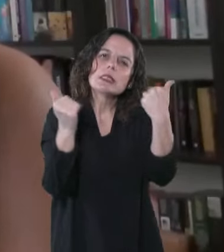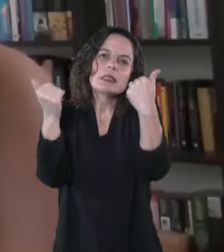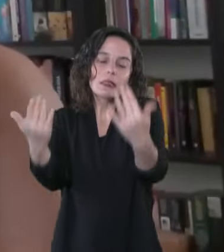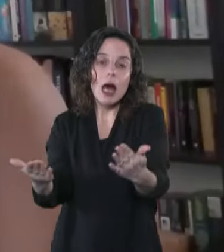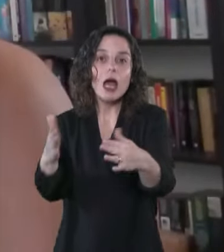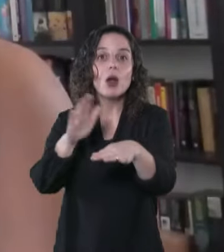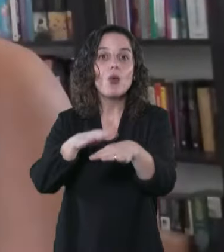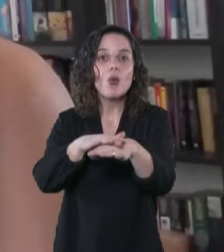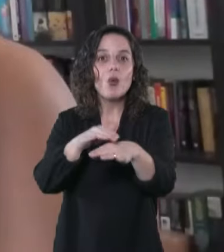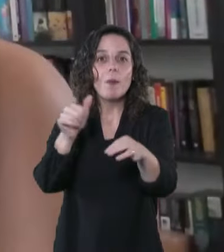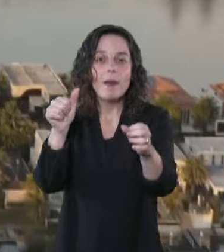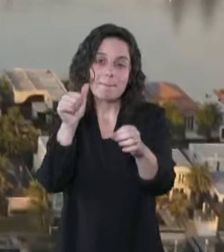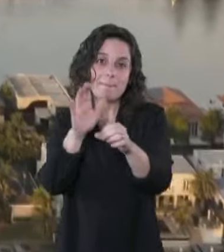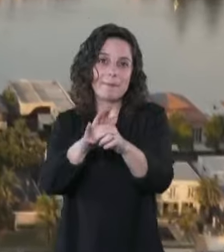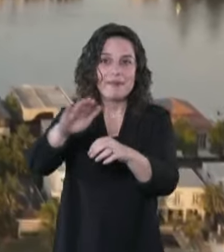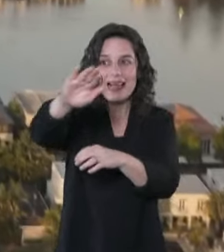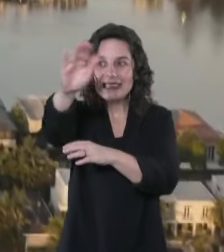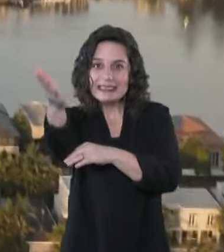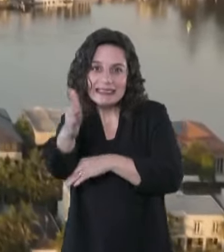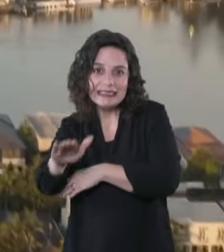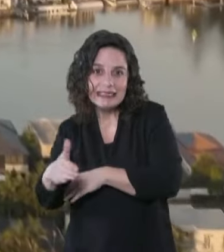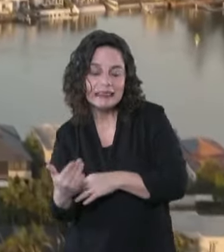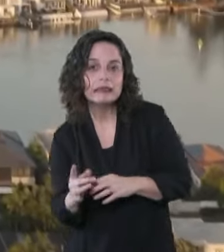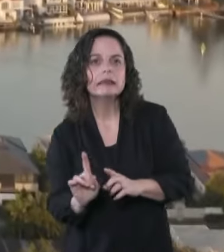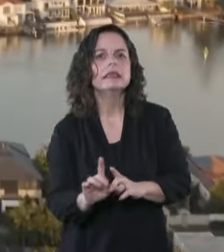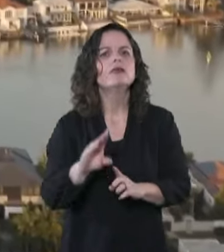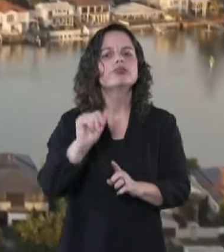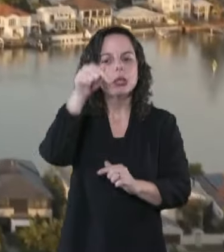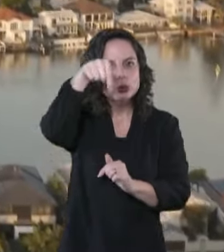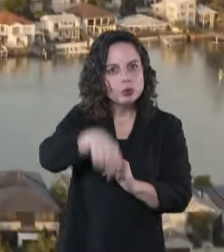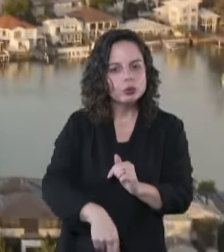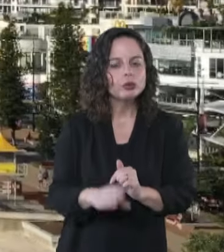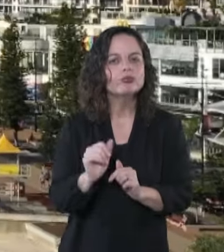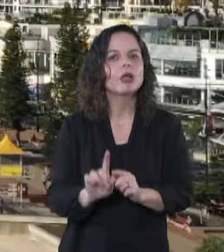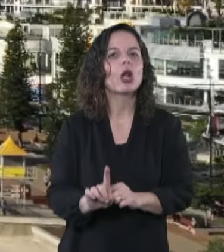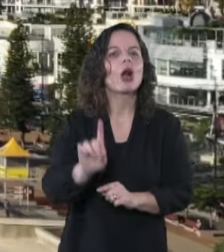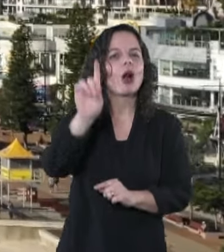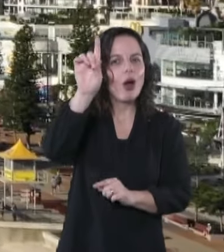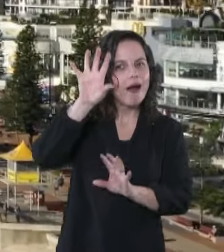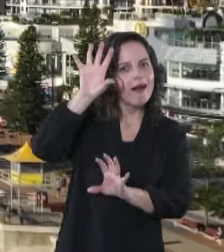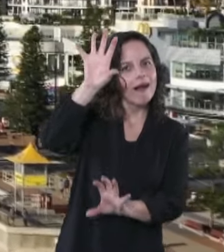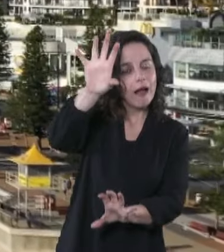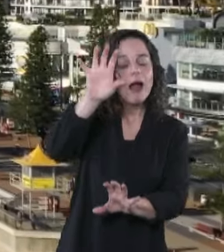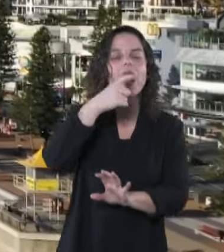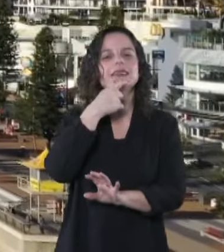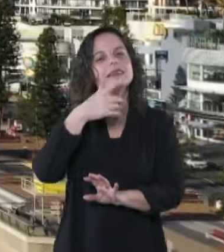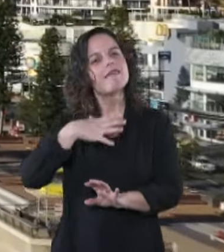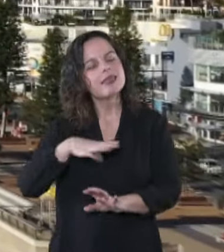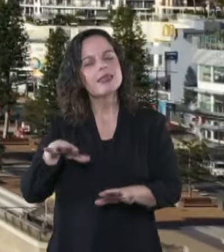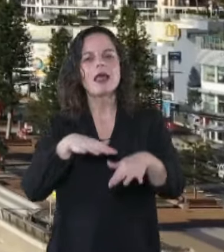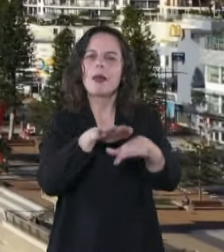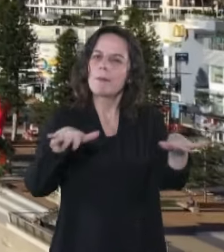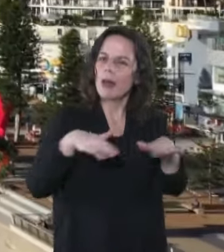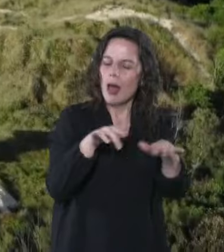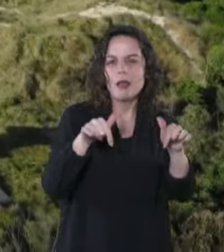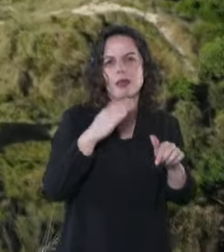costa, tanto do Gold Coast como do Sunshine Coast, portanto, a sul e a norte. Isto é mais caso as pessoas queiram ir para a praia, porque aqui